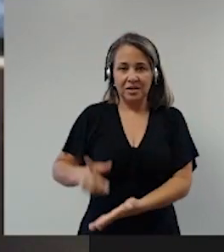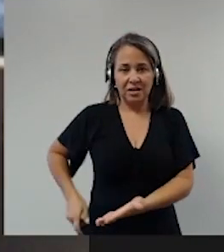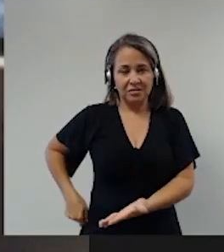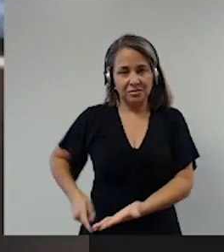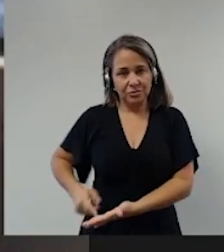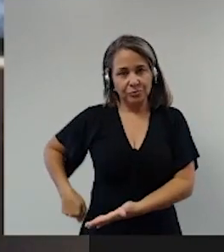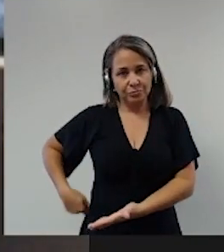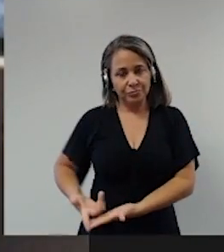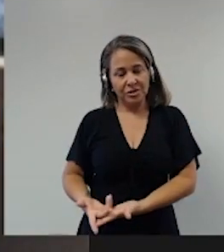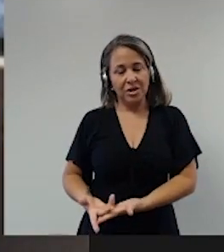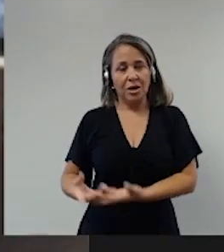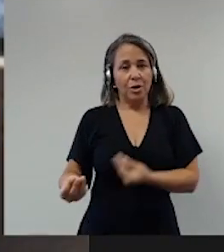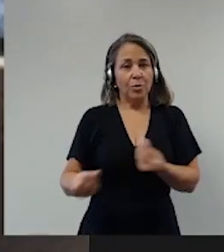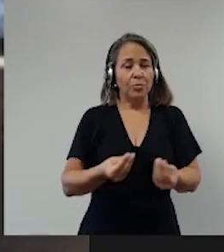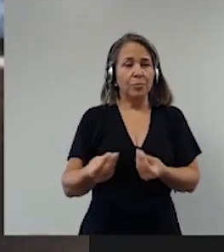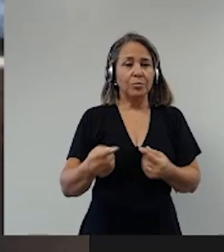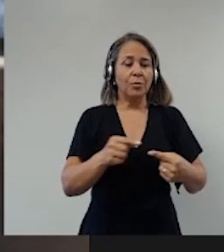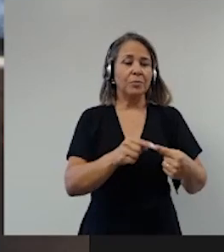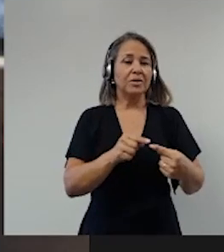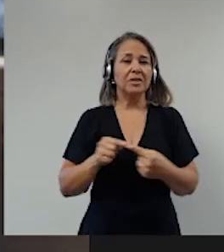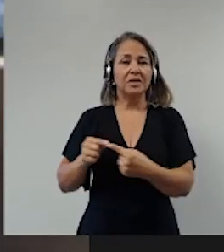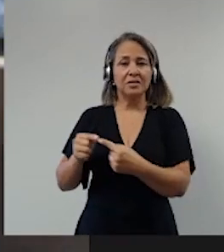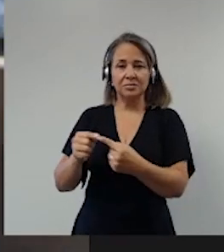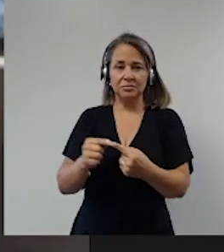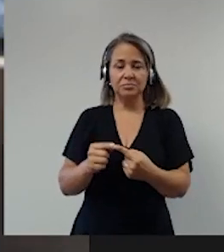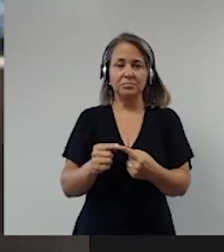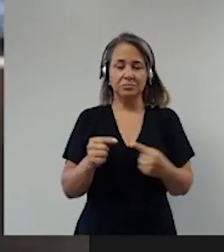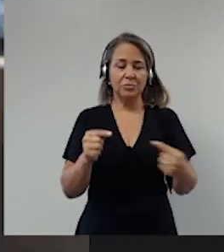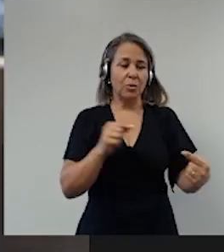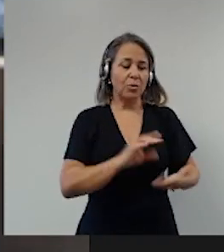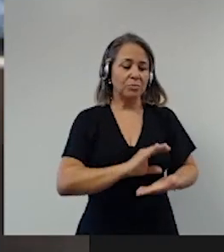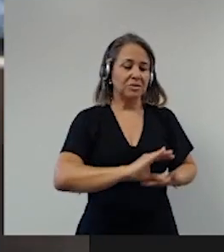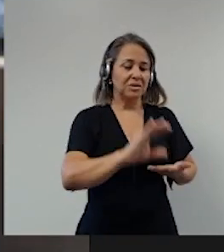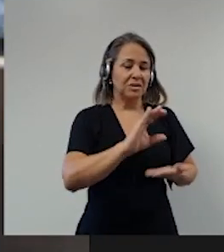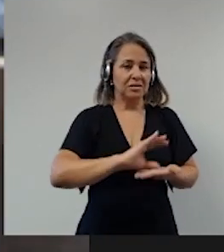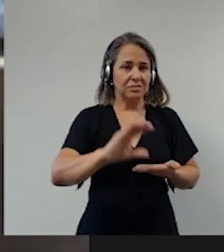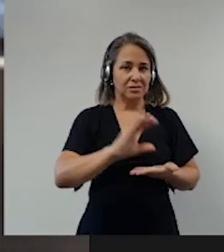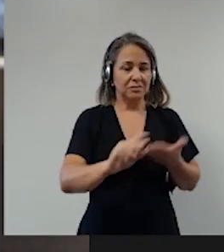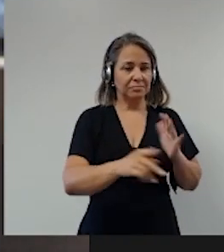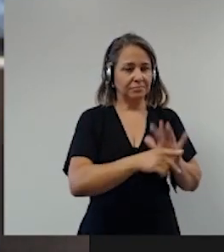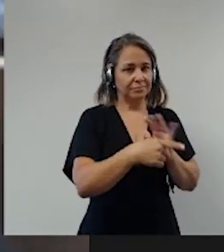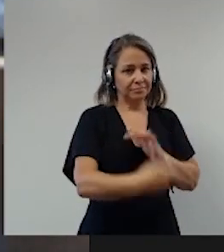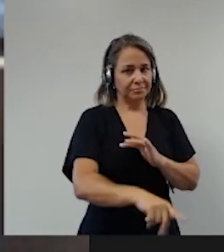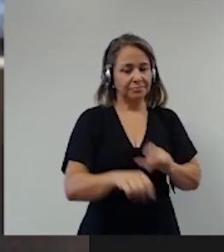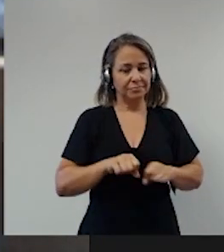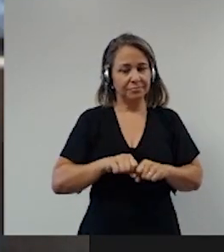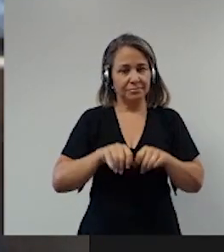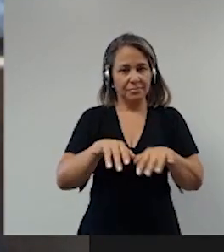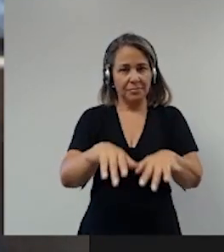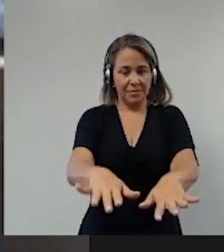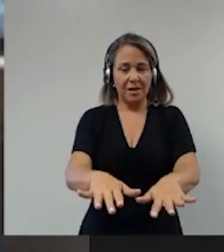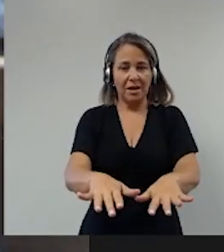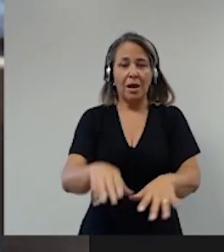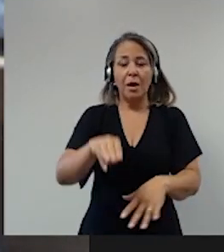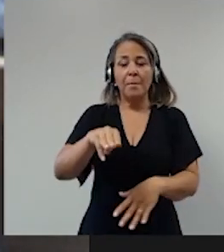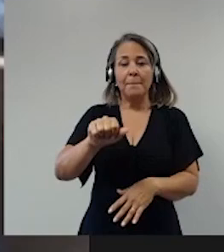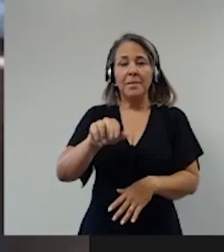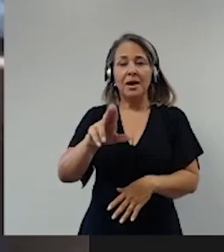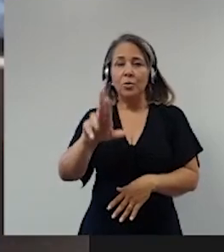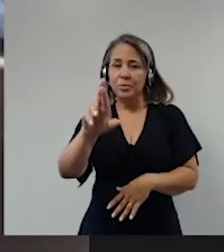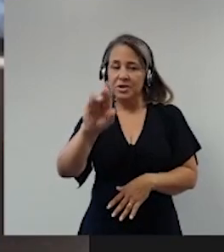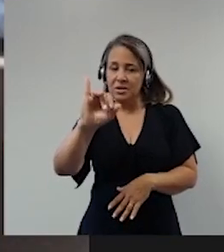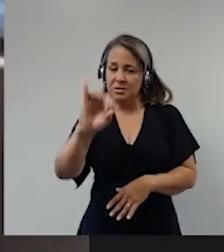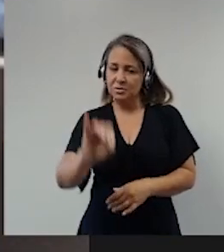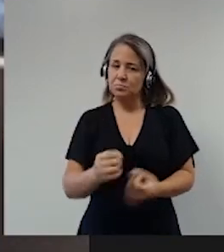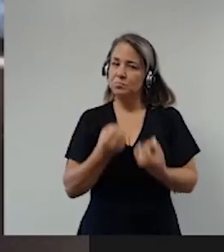relação à efetivação dos recursos relativos à pandemia. Né? O doutor Maurício trouxe bem aqui